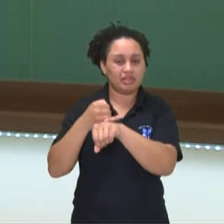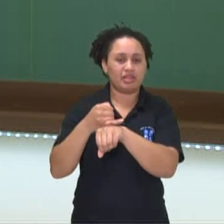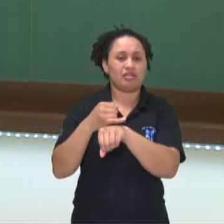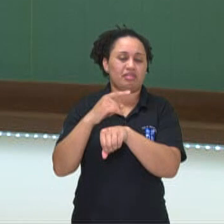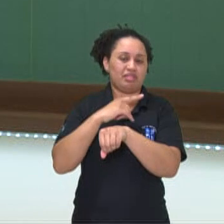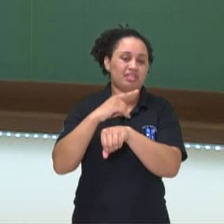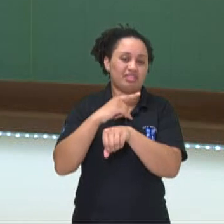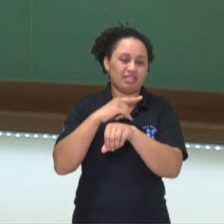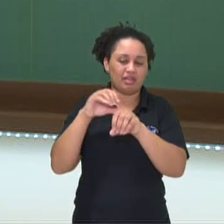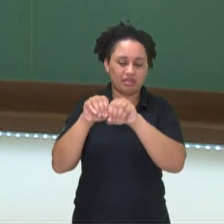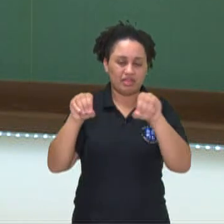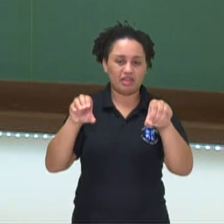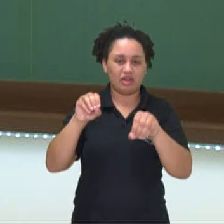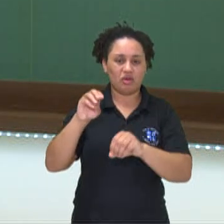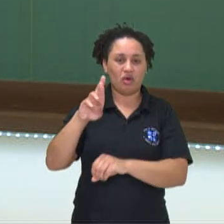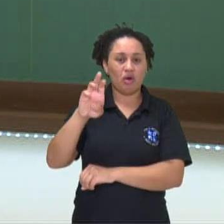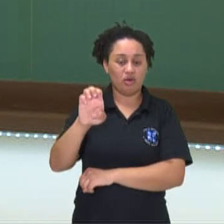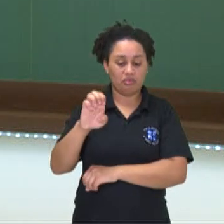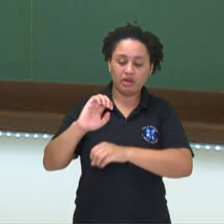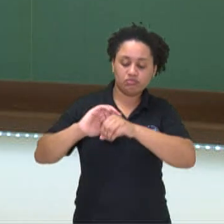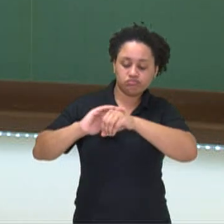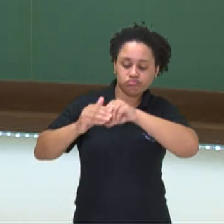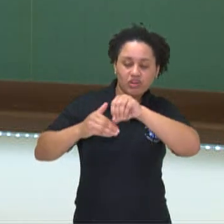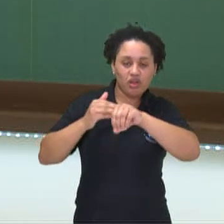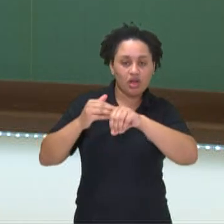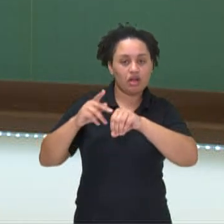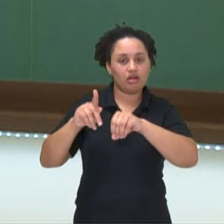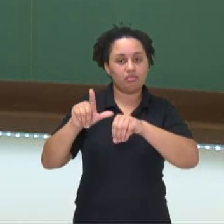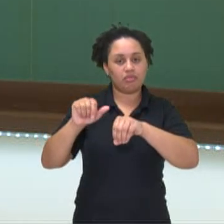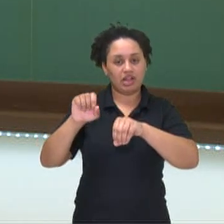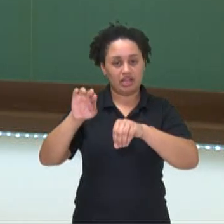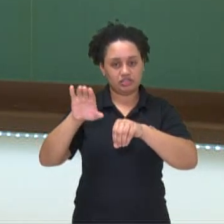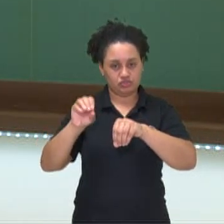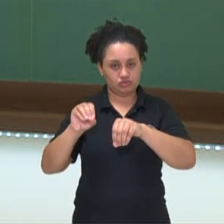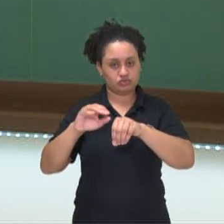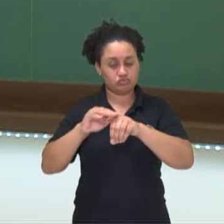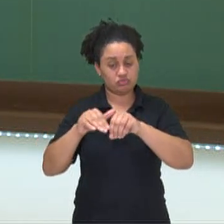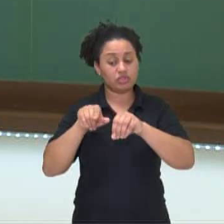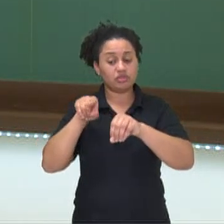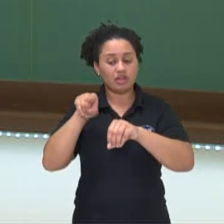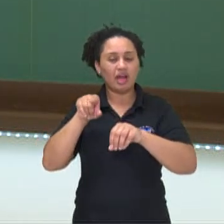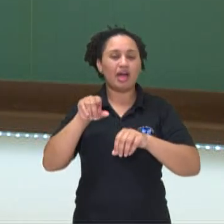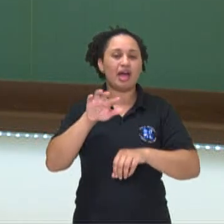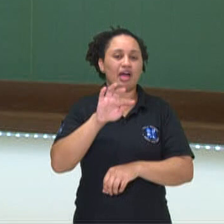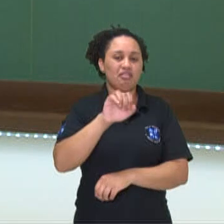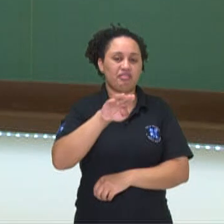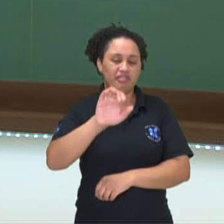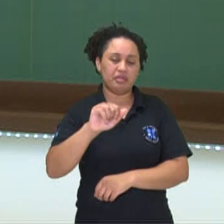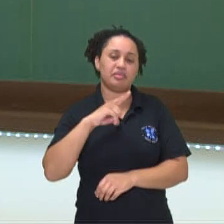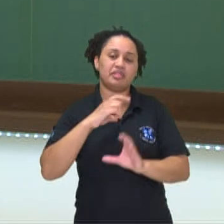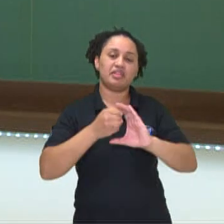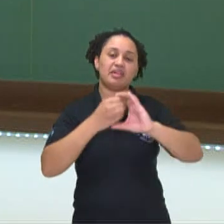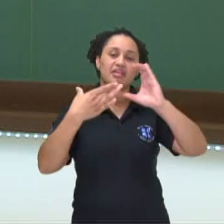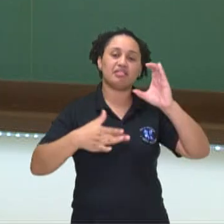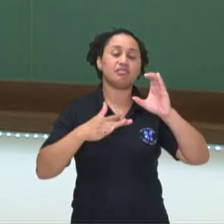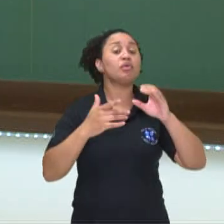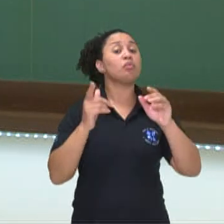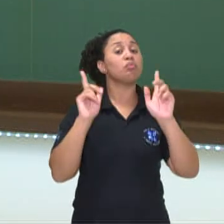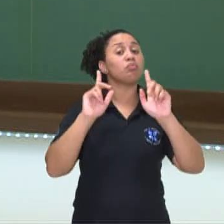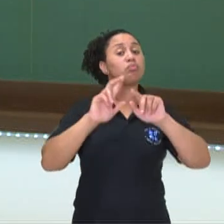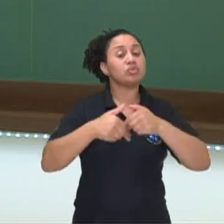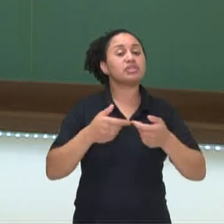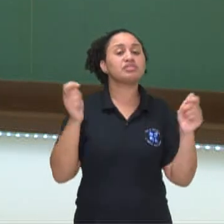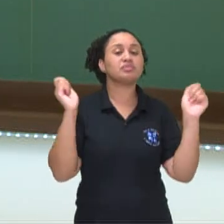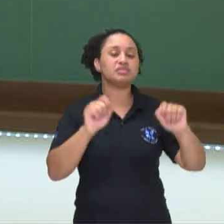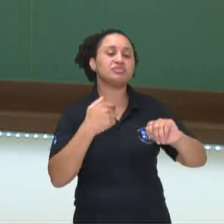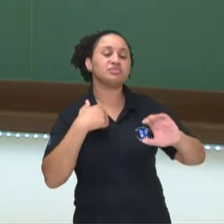alma cobre e que são revestidos de plástico. Então a fibra óptica ela tem essa característica e ela possibilita uma comunicação